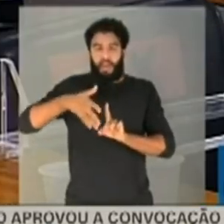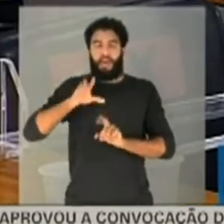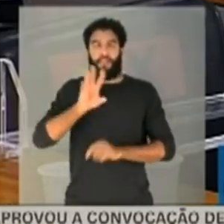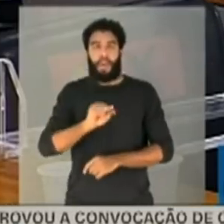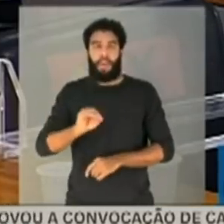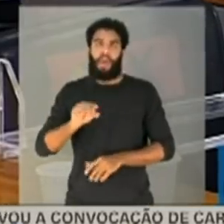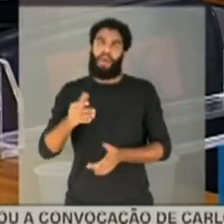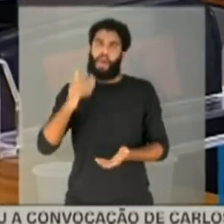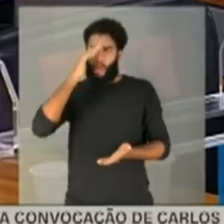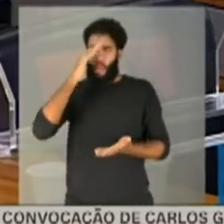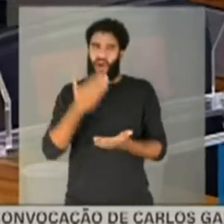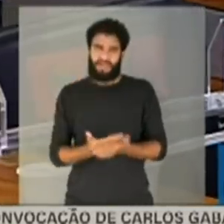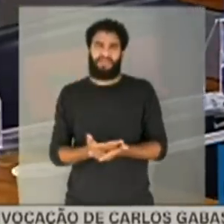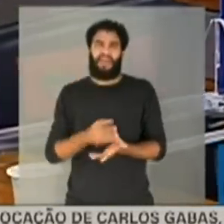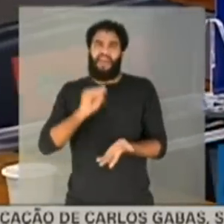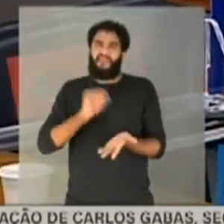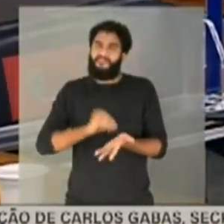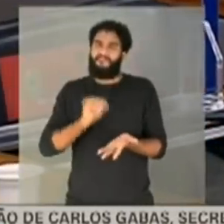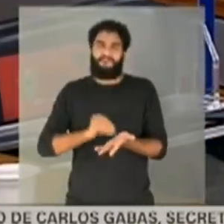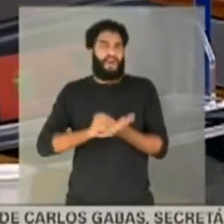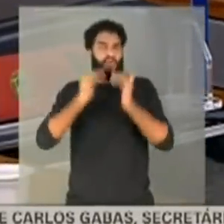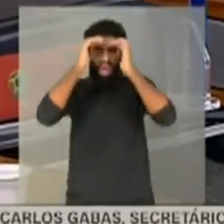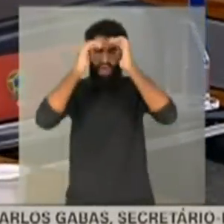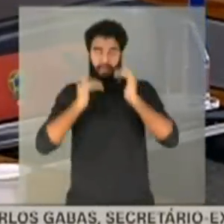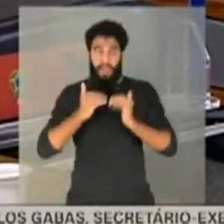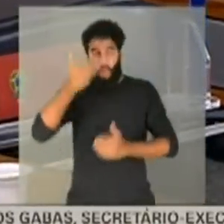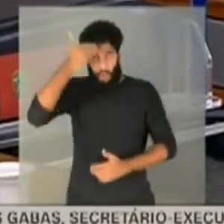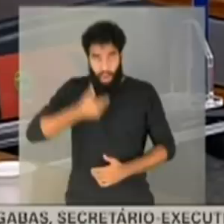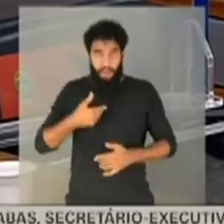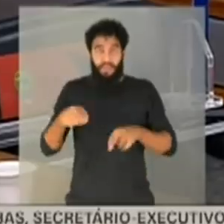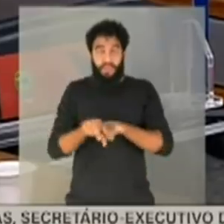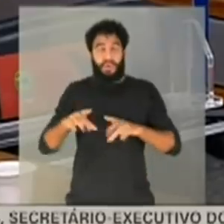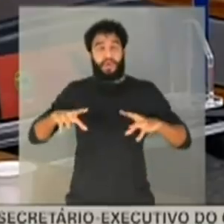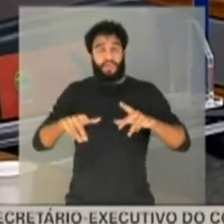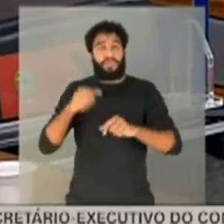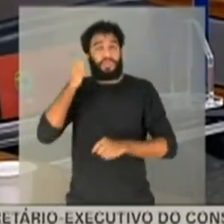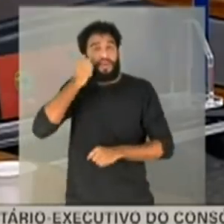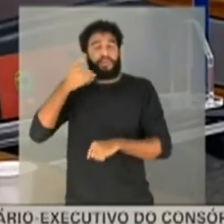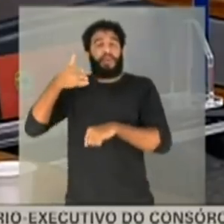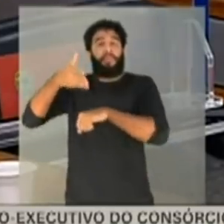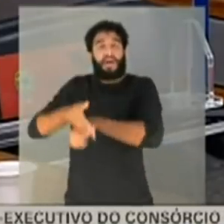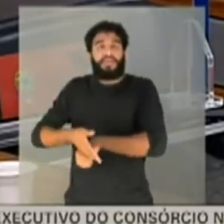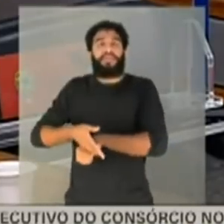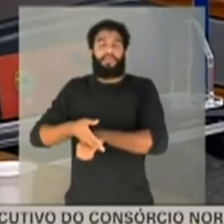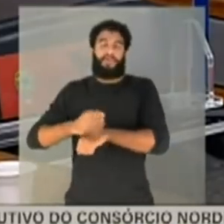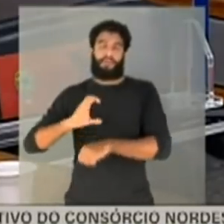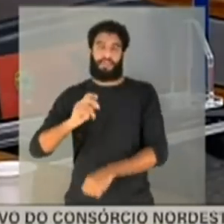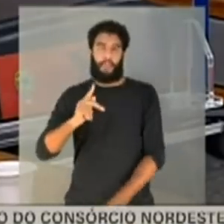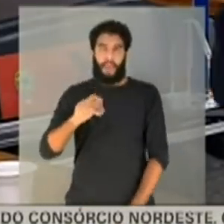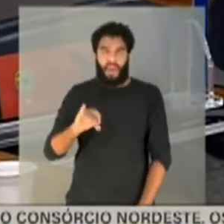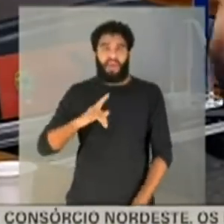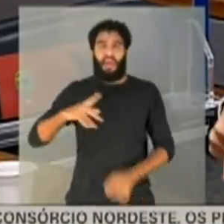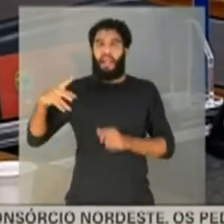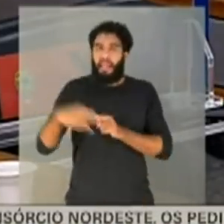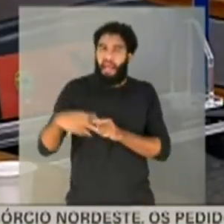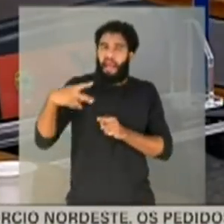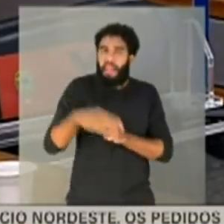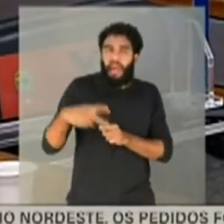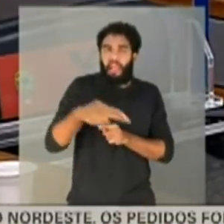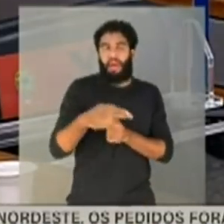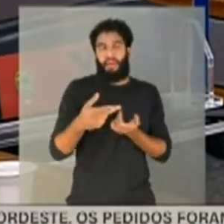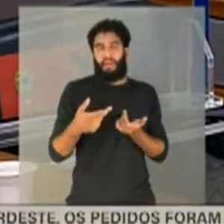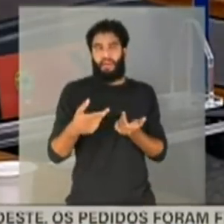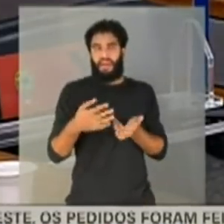um desrespeito comigo e com todos os senadores que fazem parte dessa CPI a interrupção sem